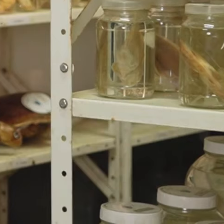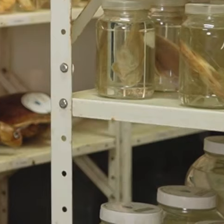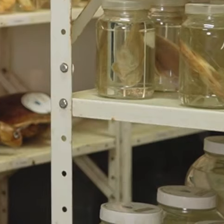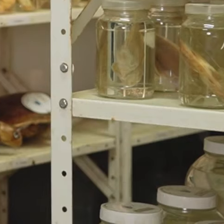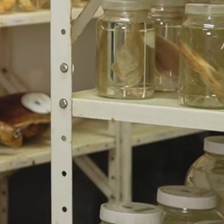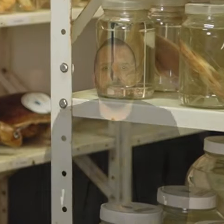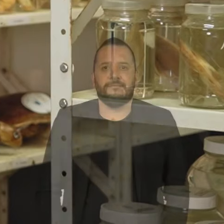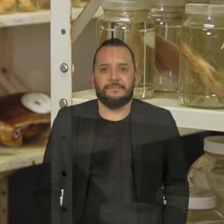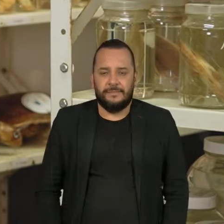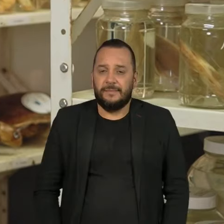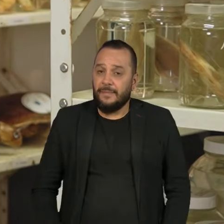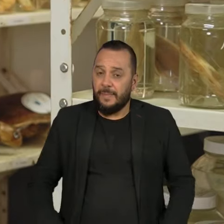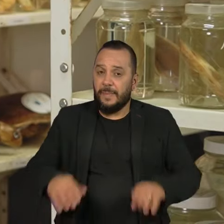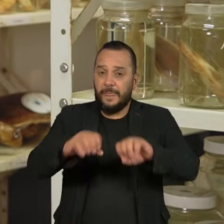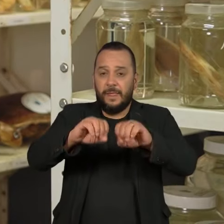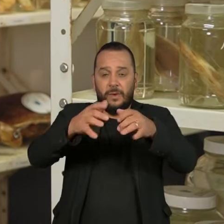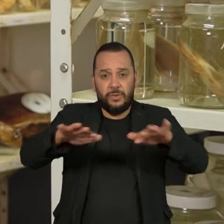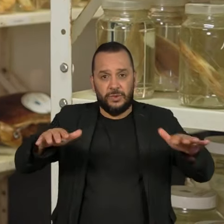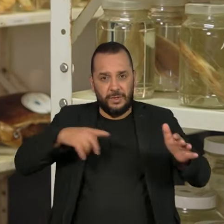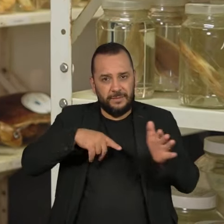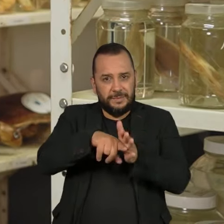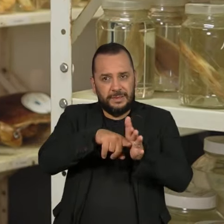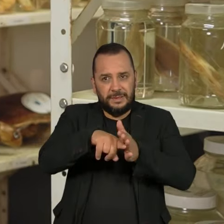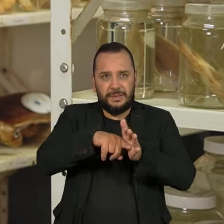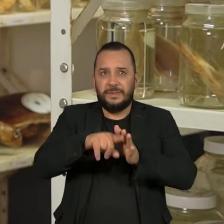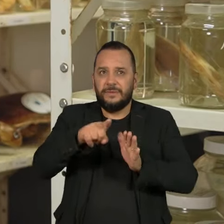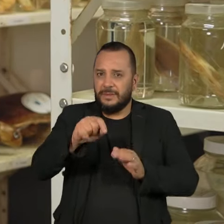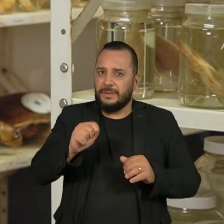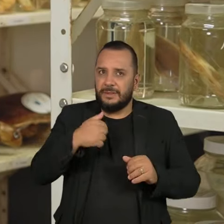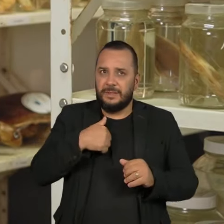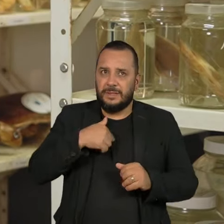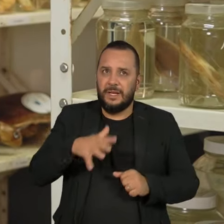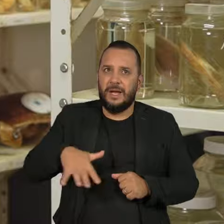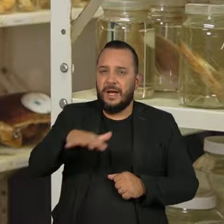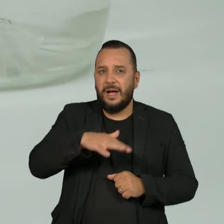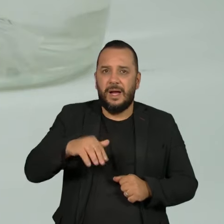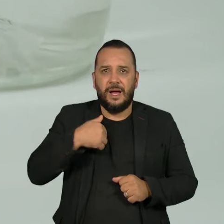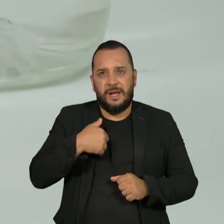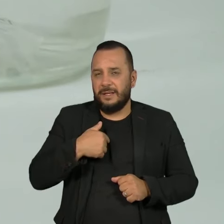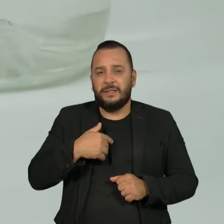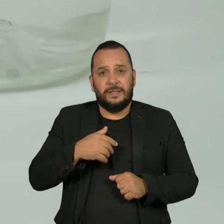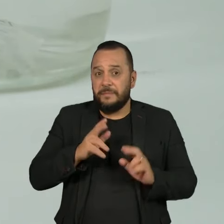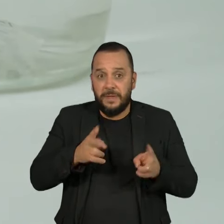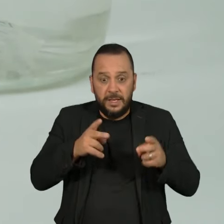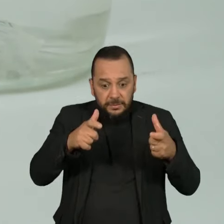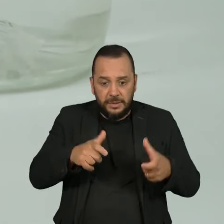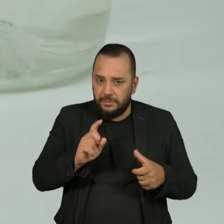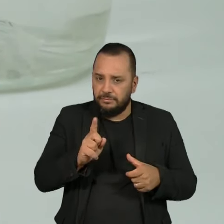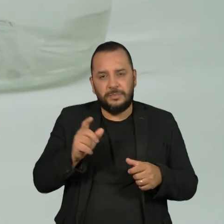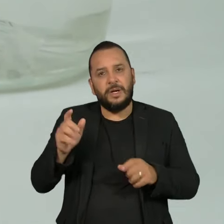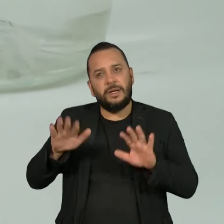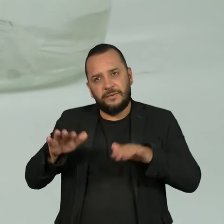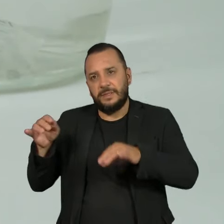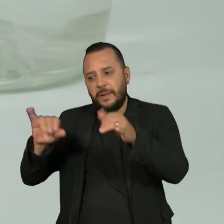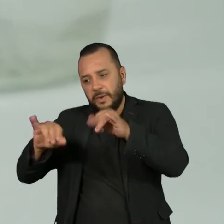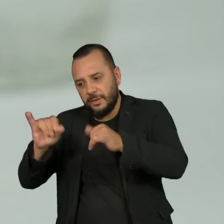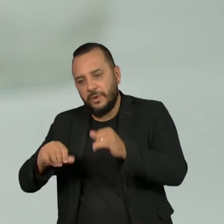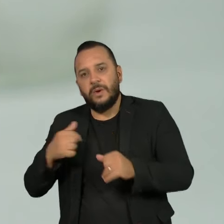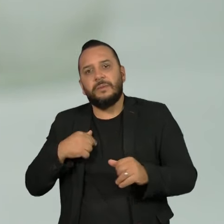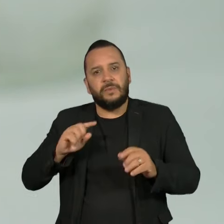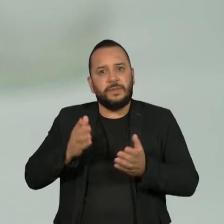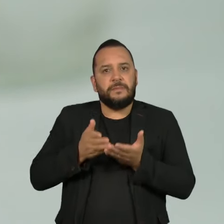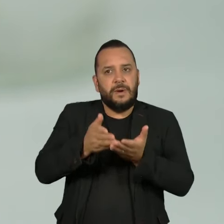E aí a oceanografia ela também inclui muito isso, que você não está na sua área de conforto o tempo inteiro. Você está aqui trabalhando no laboratório, aí depois de repente você vai